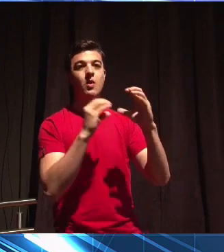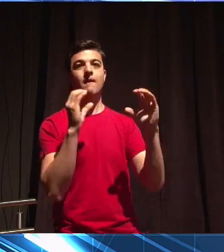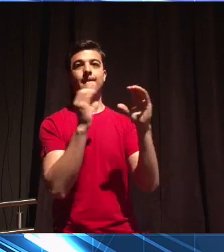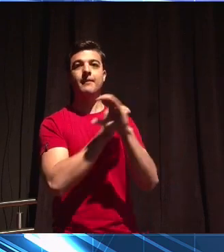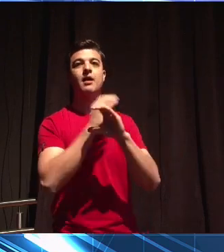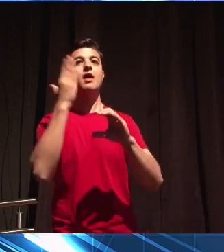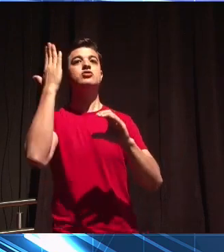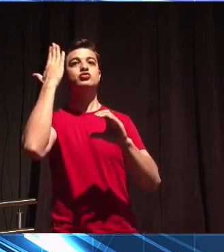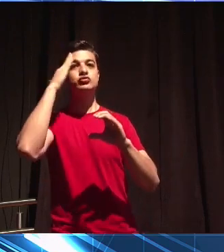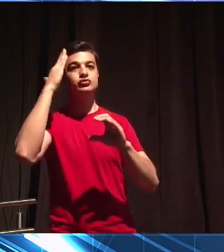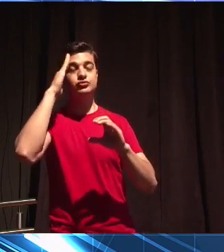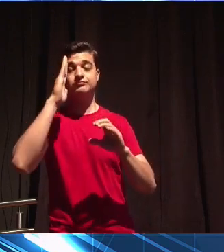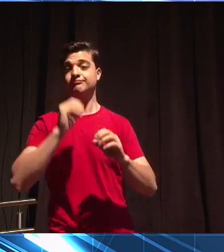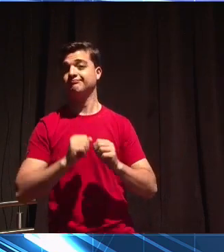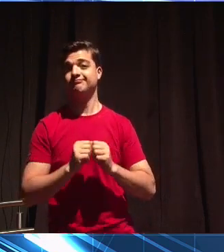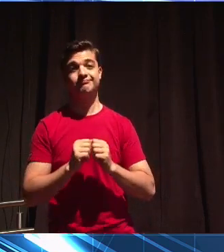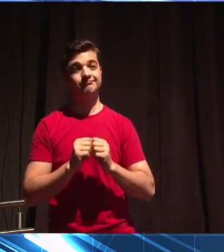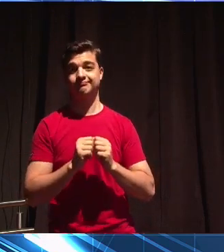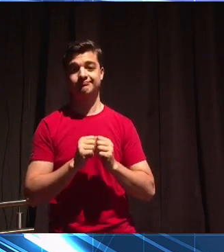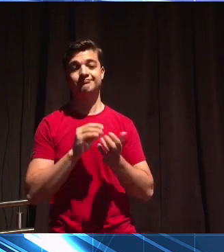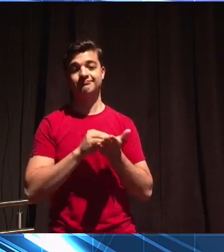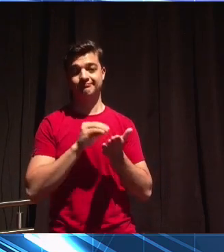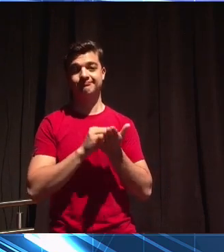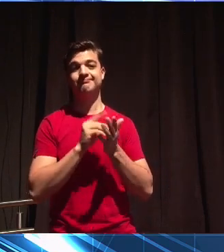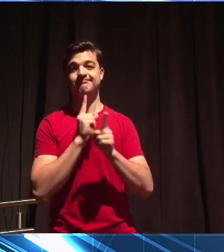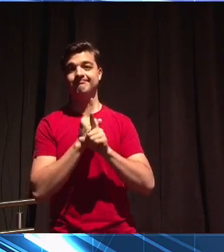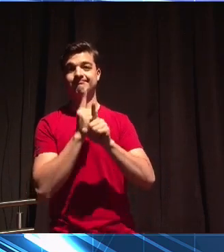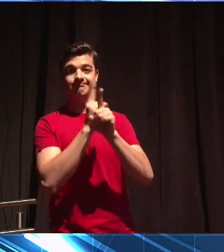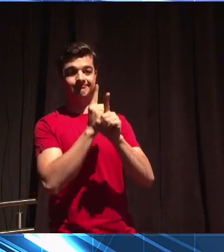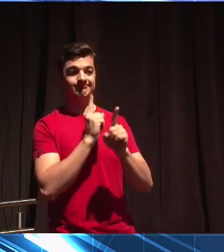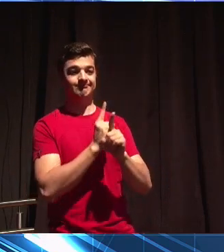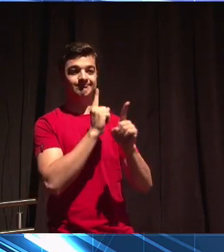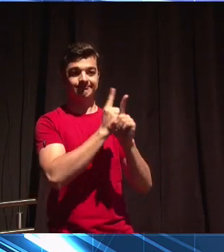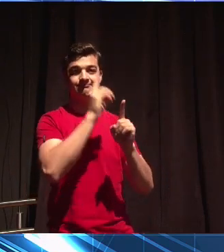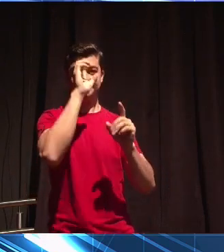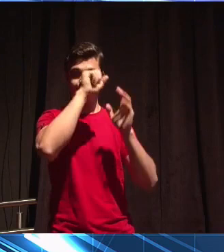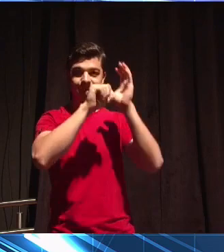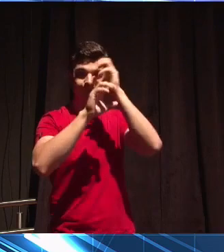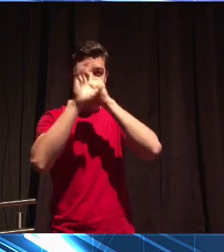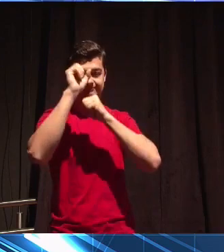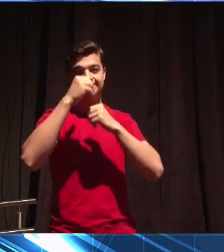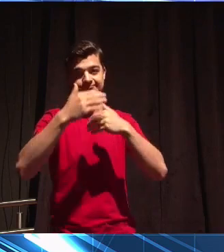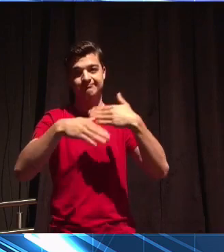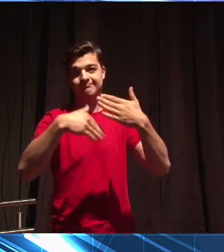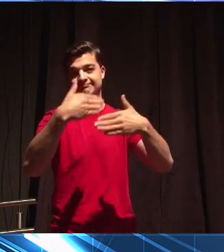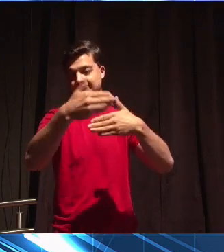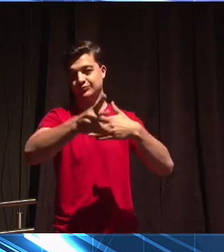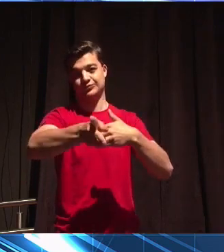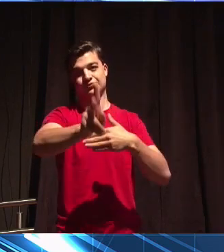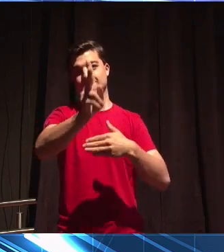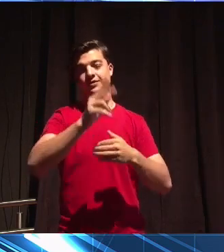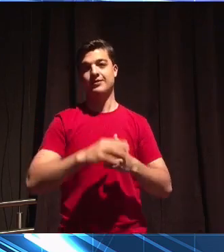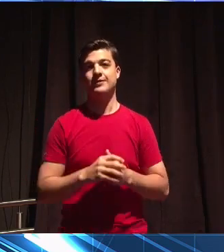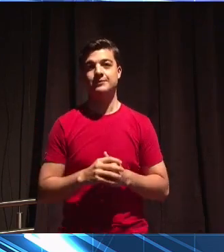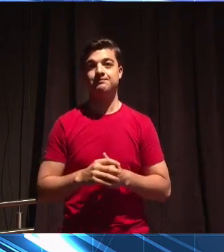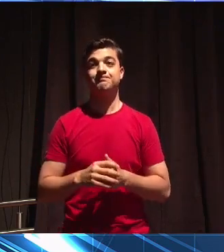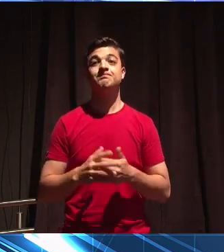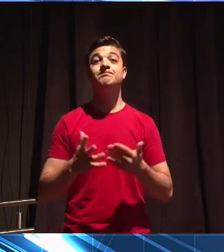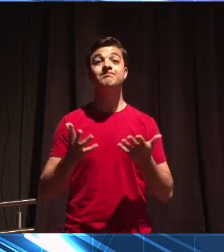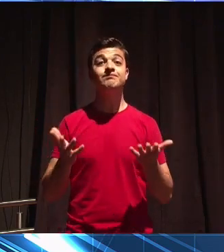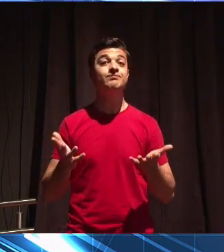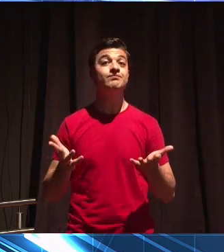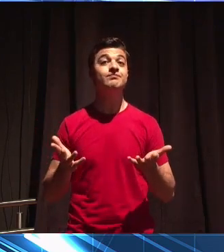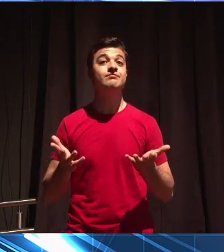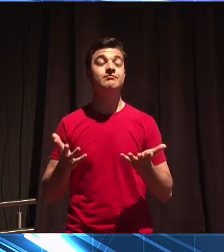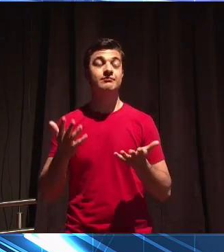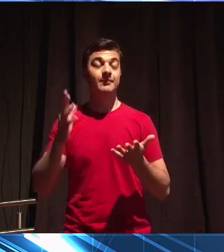muita coisa que a gente está descobrindo também. A gente faz modelagem matemática para simular o cérebro para ver se faz sentido. Então, a gente chega em pontos aqui que a gente percebe que a gente tem uma